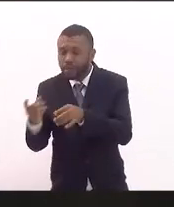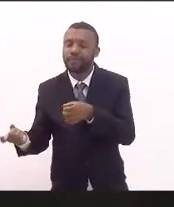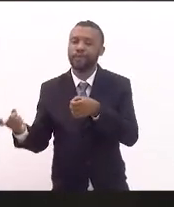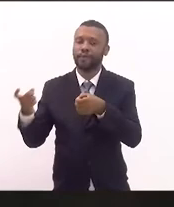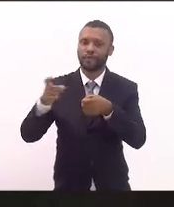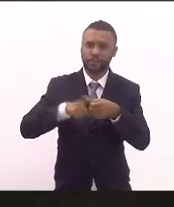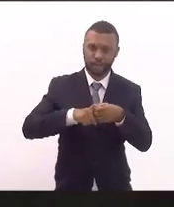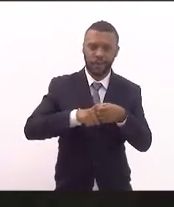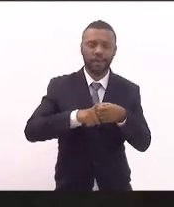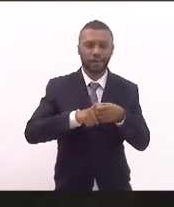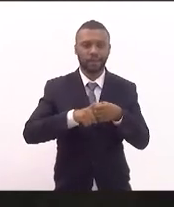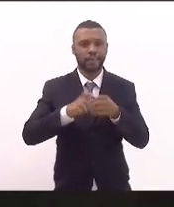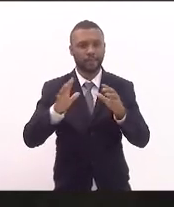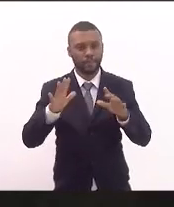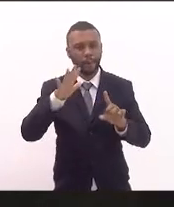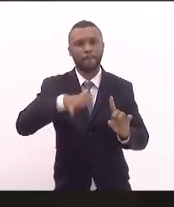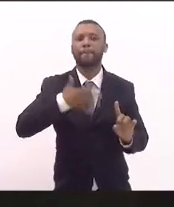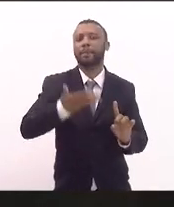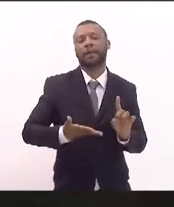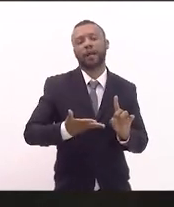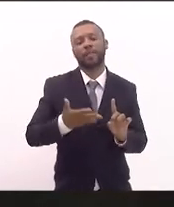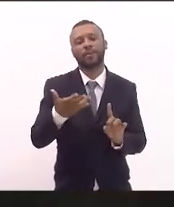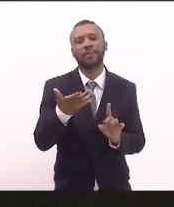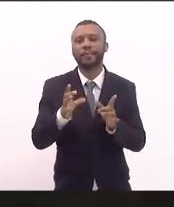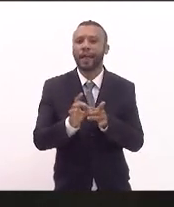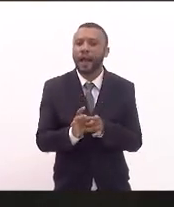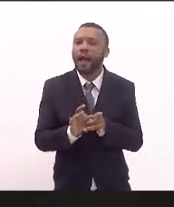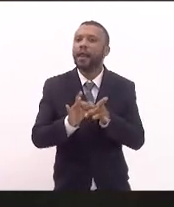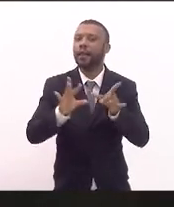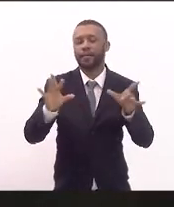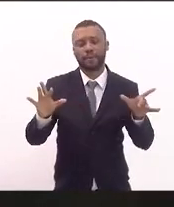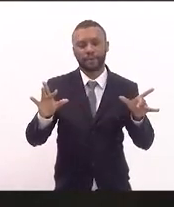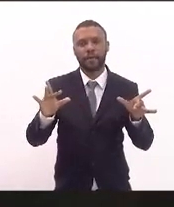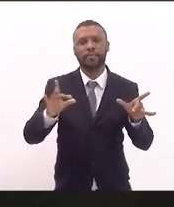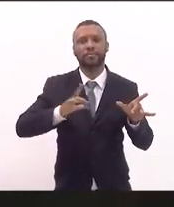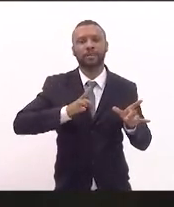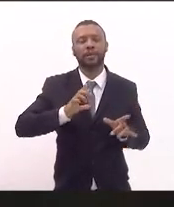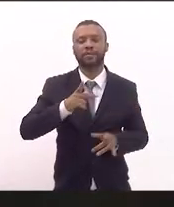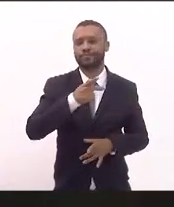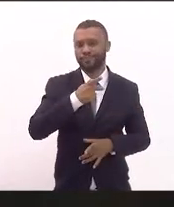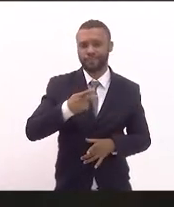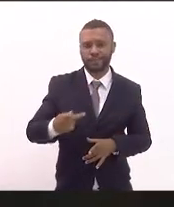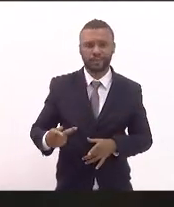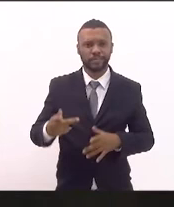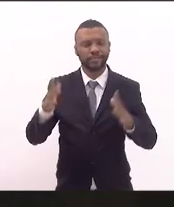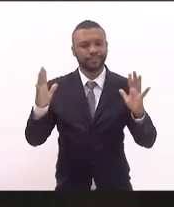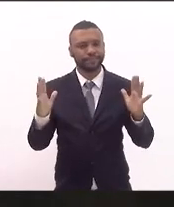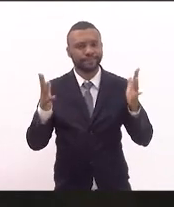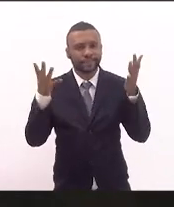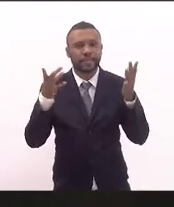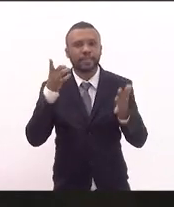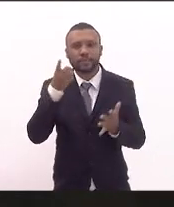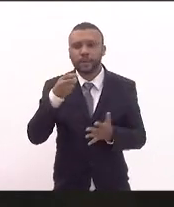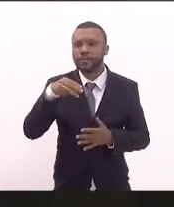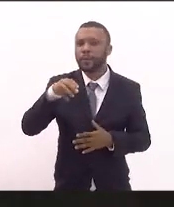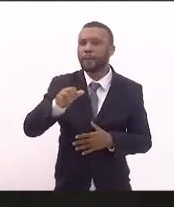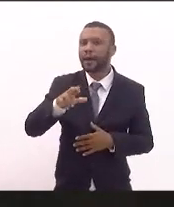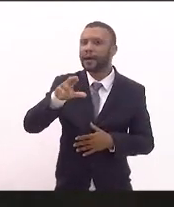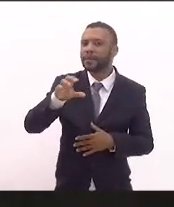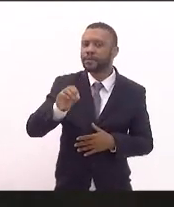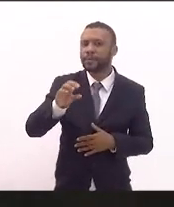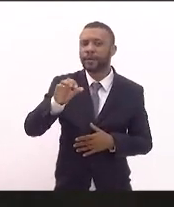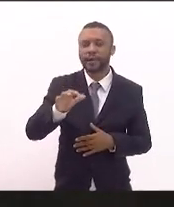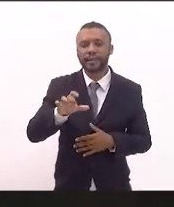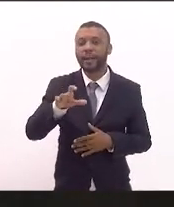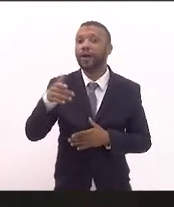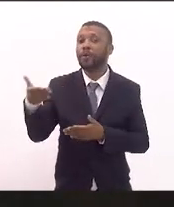vou retornar aqui. Então, queria tomar a liberdade do presidente dessa sessão, o deputado Márcio, convidar a doutora Tatiana para